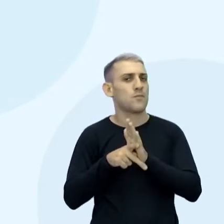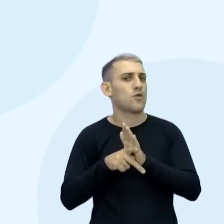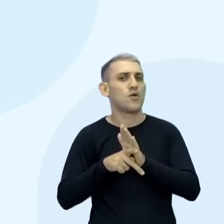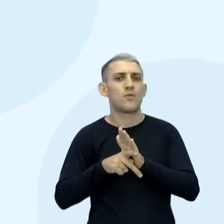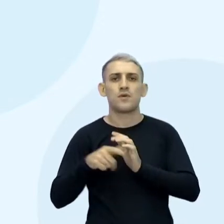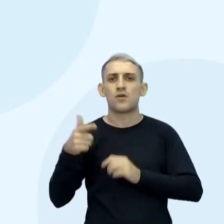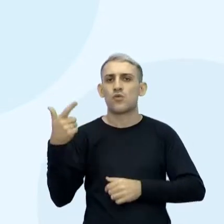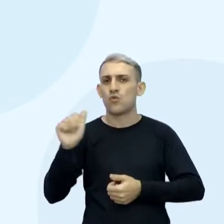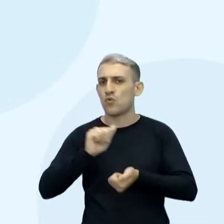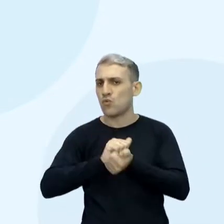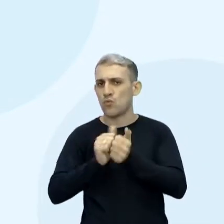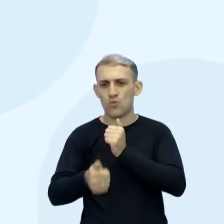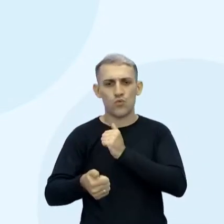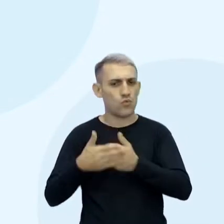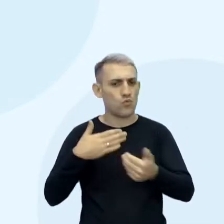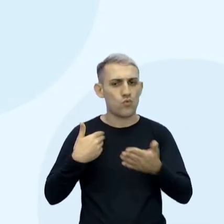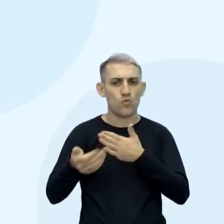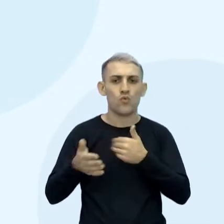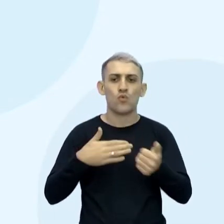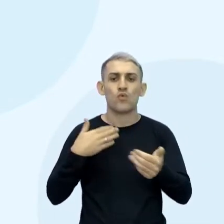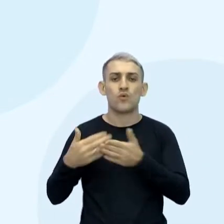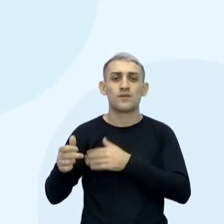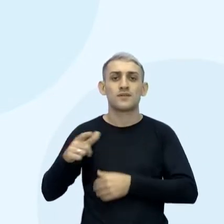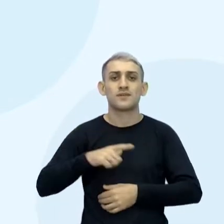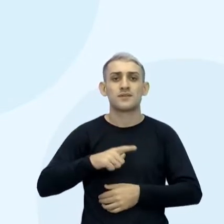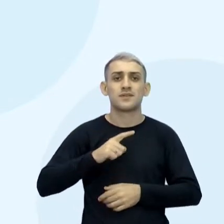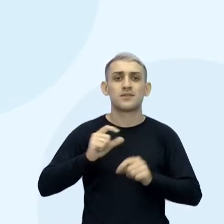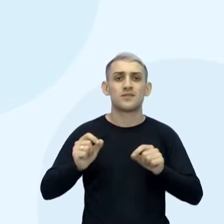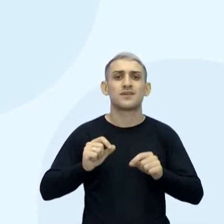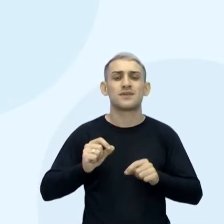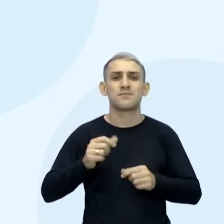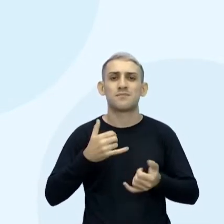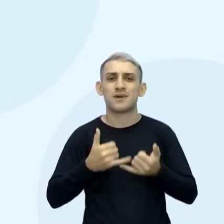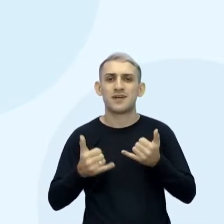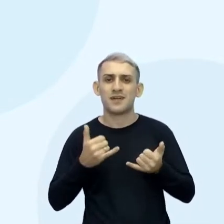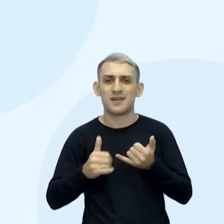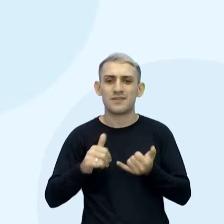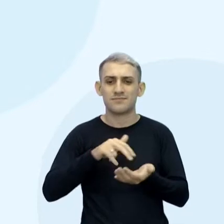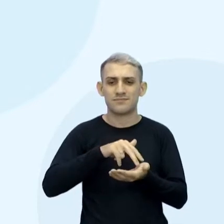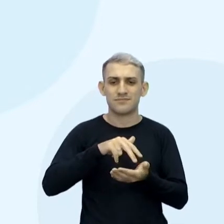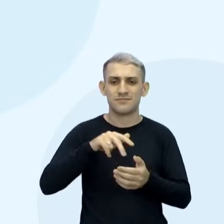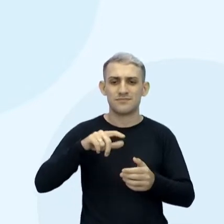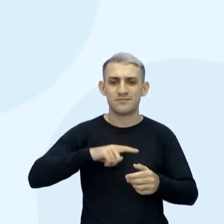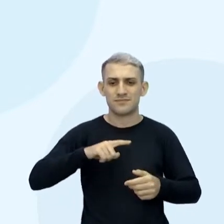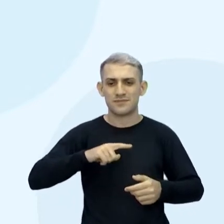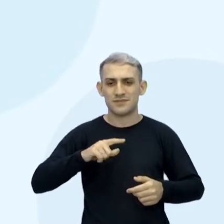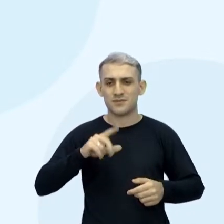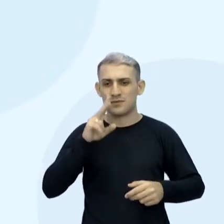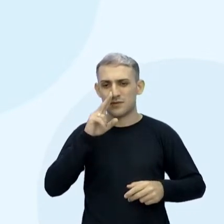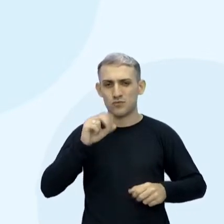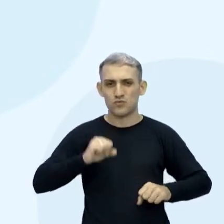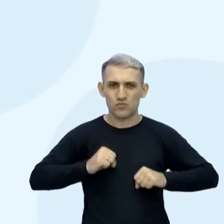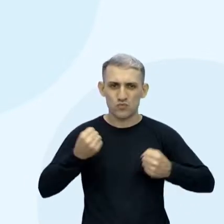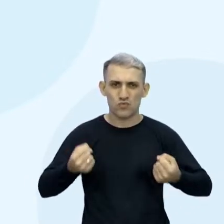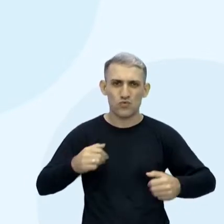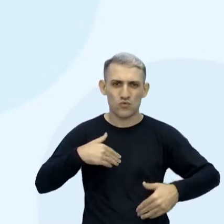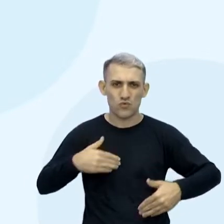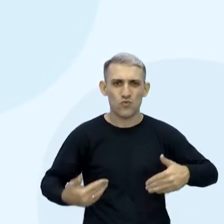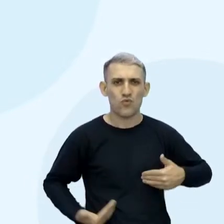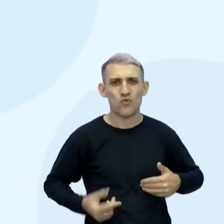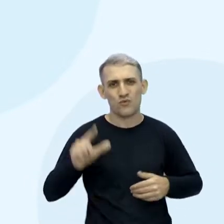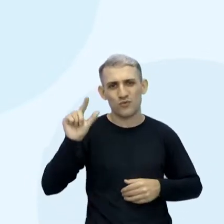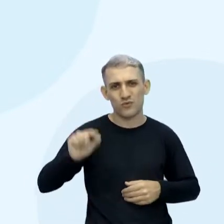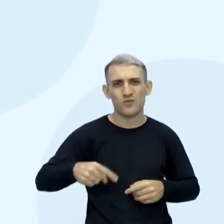como esportistas, eles têm um rendimento que eles vão cair se comparados com os nativos deles, tá certo? Porque já